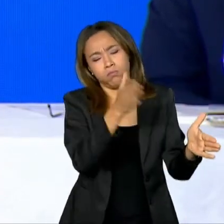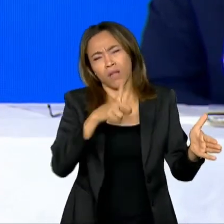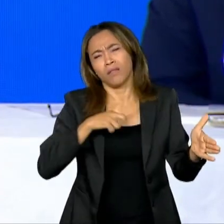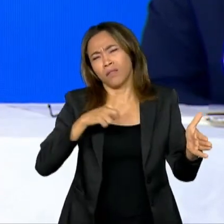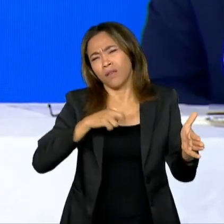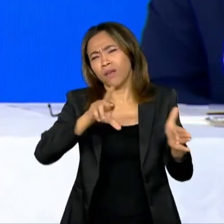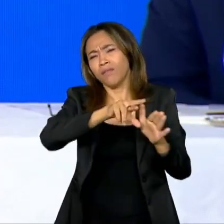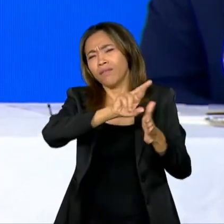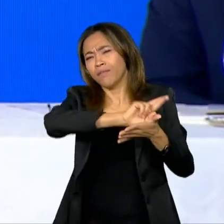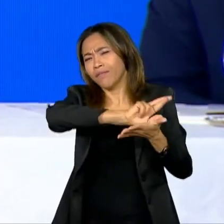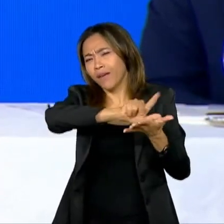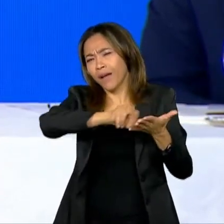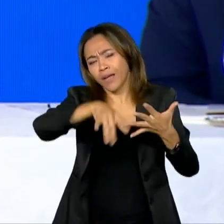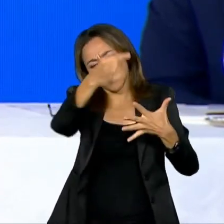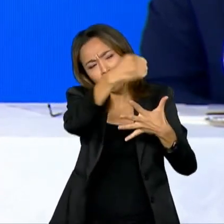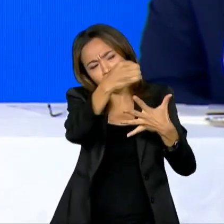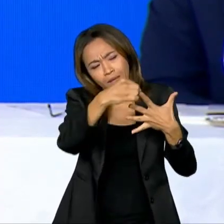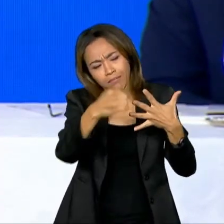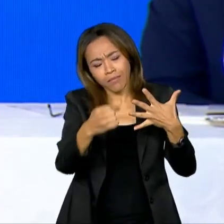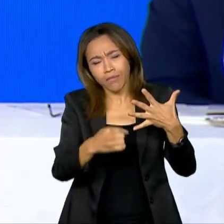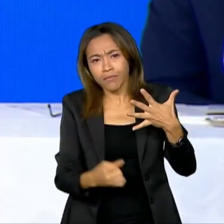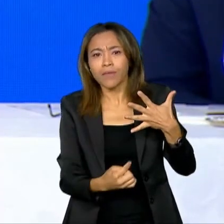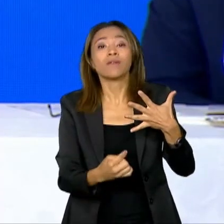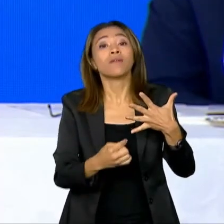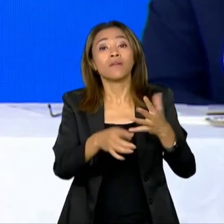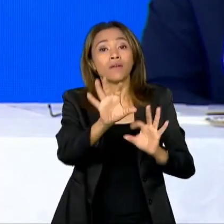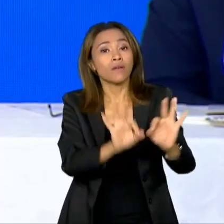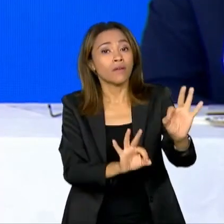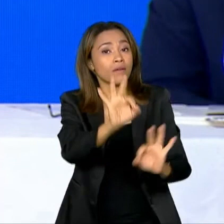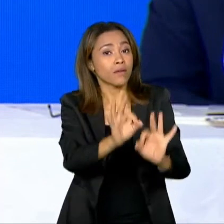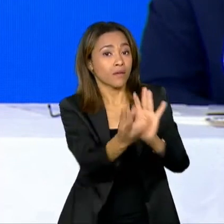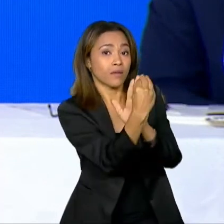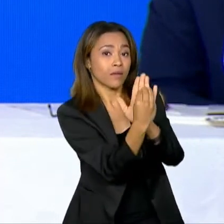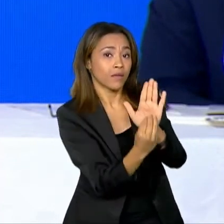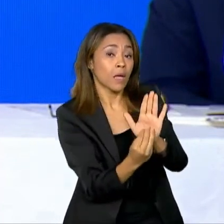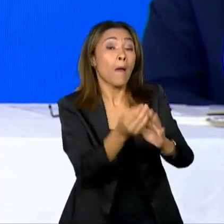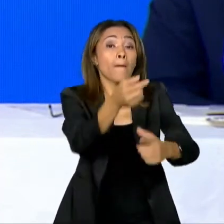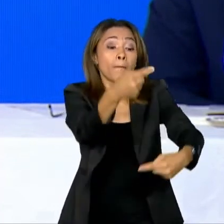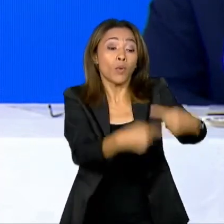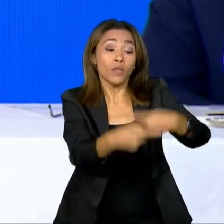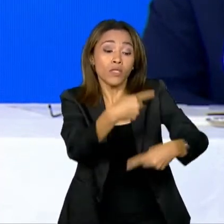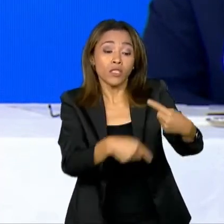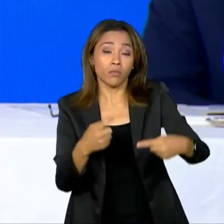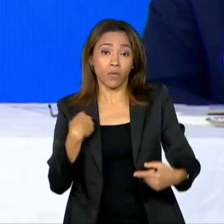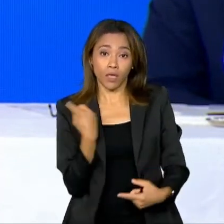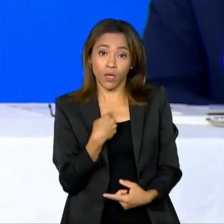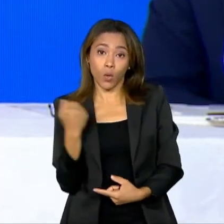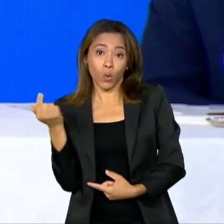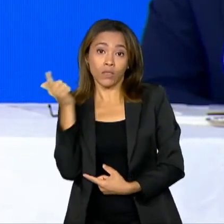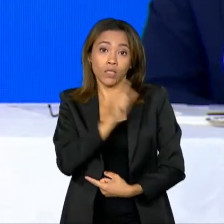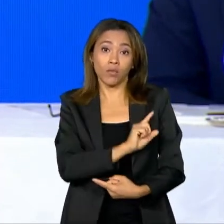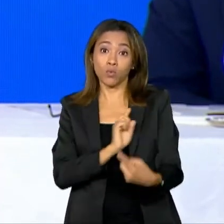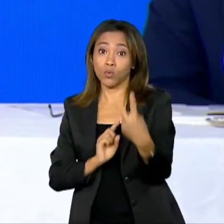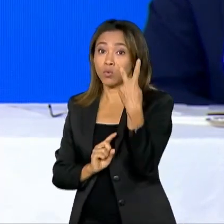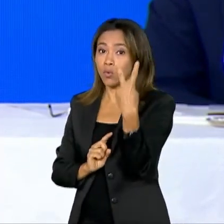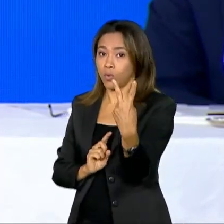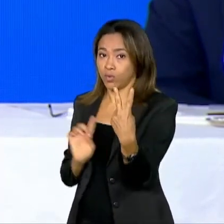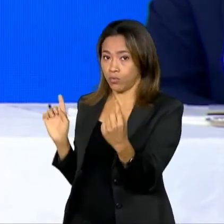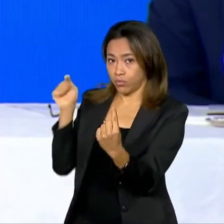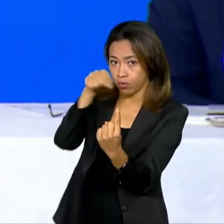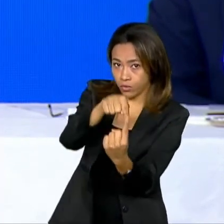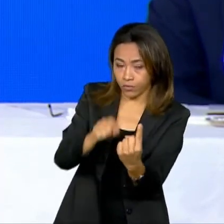das principais políticas para nós alcançarmos 2 objetivos, atrair